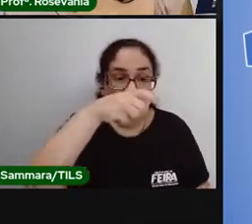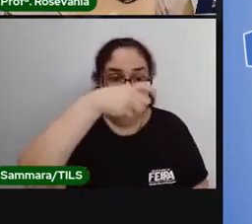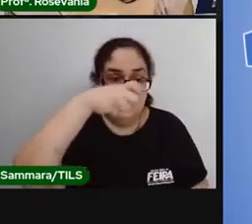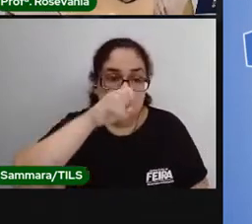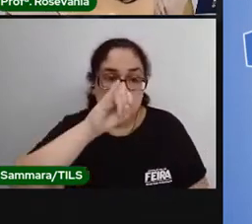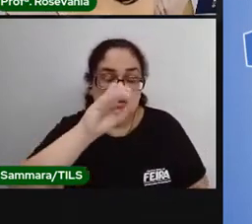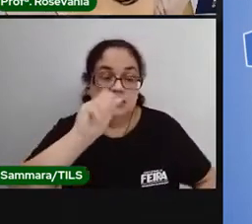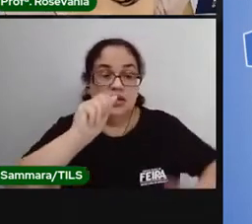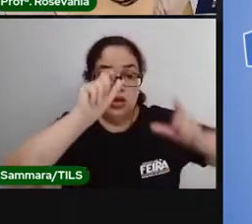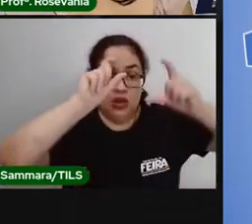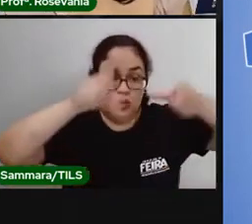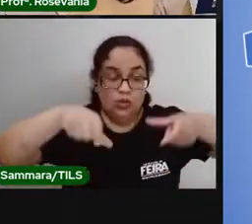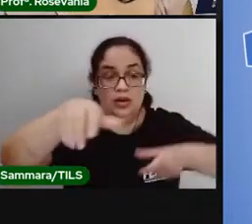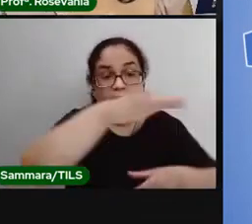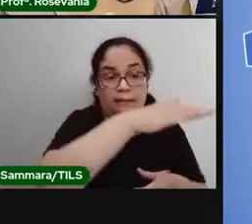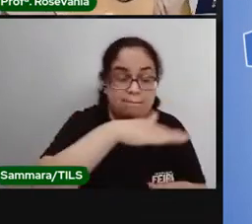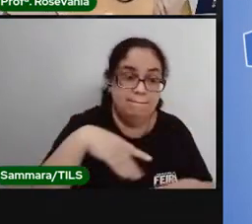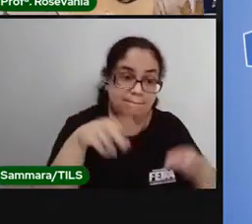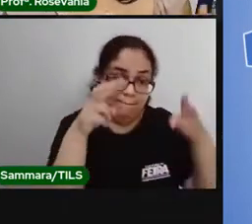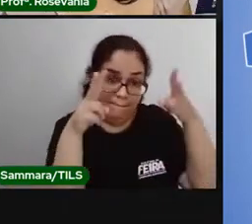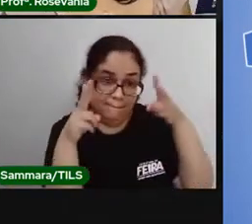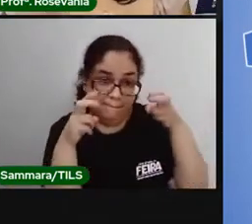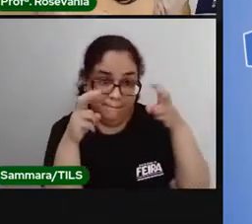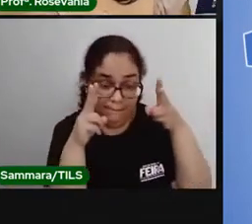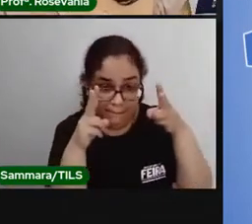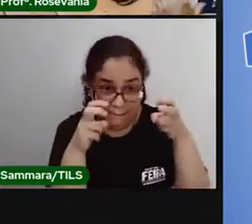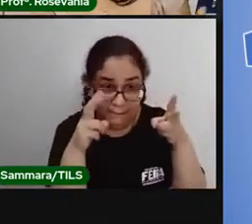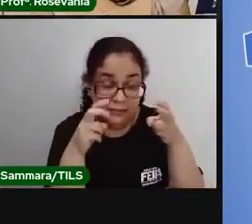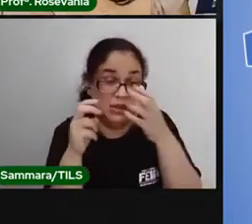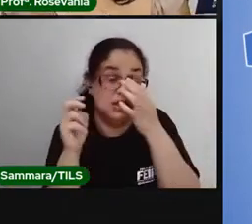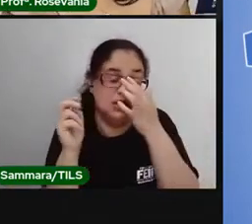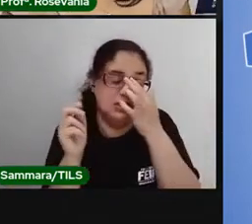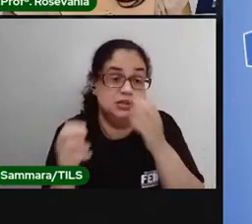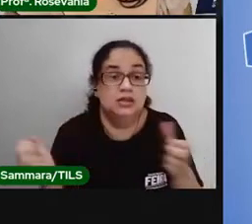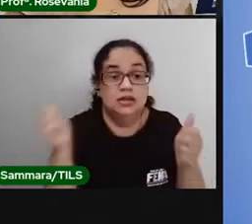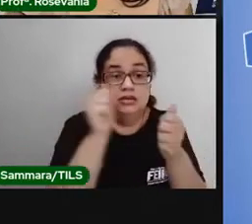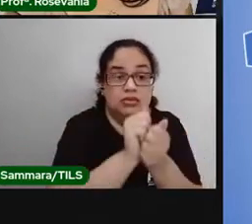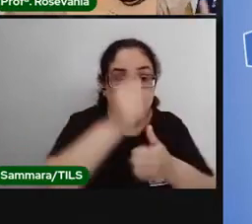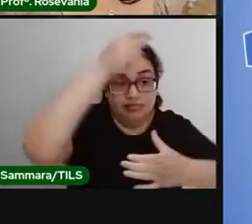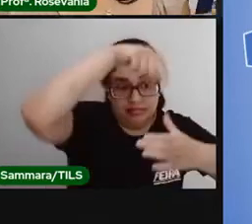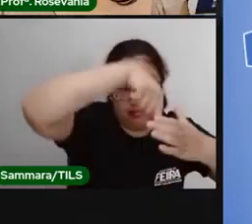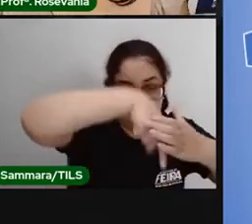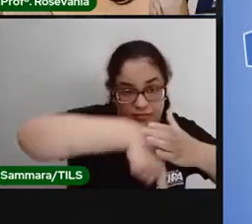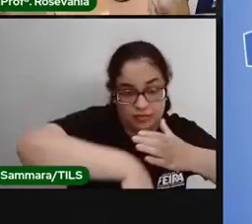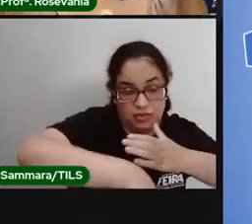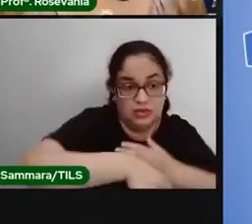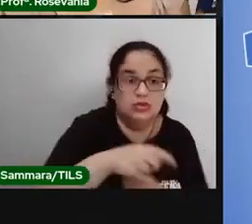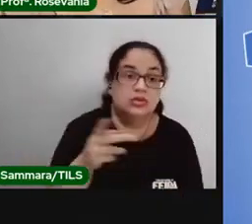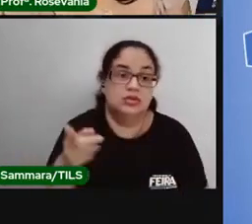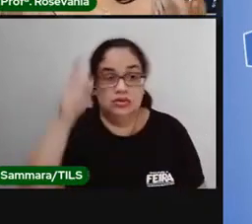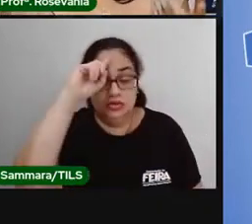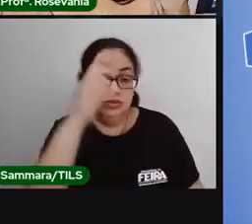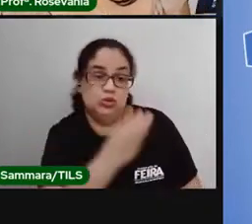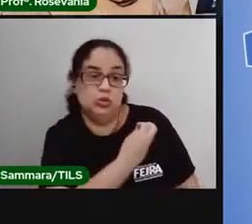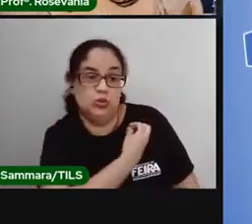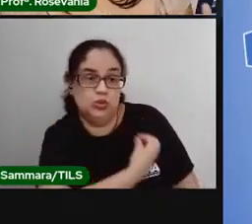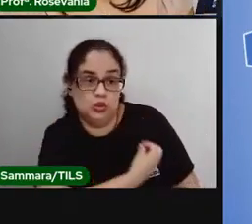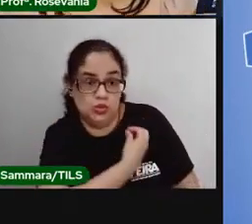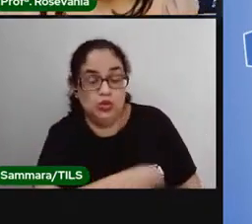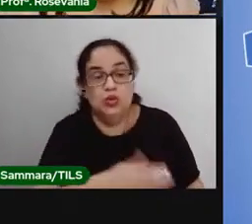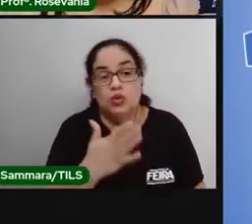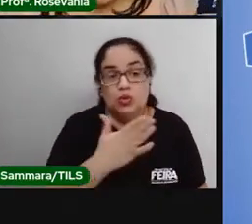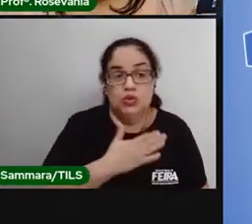né? Então, percebam que à medida que a gente vai se apropriando e vai tornando esse espaço cotidiano, ele é o